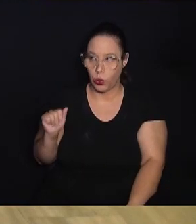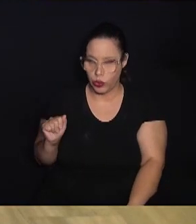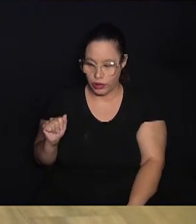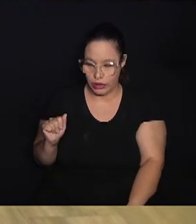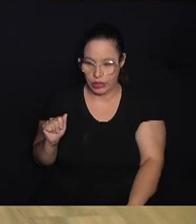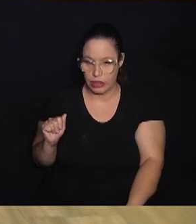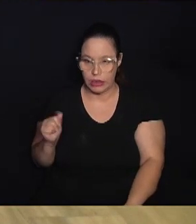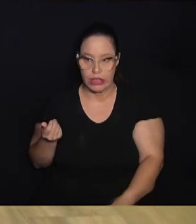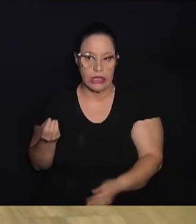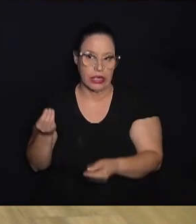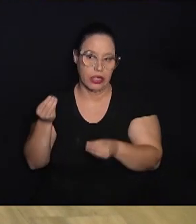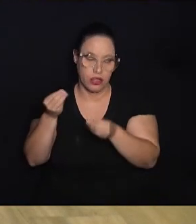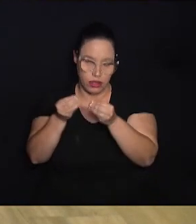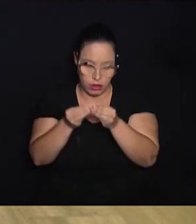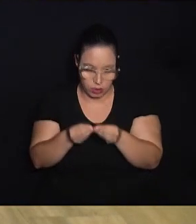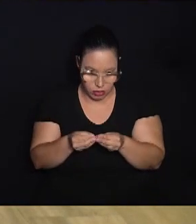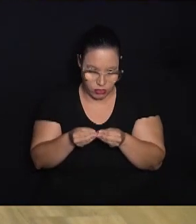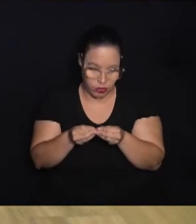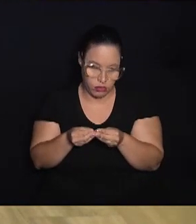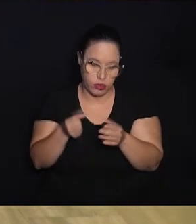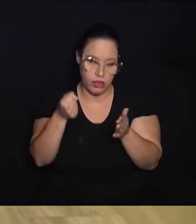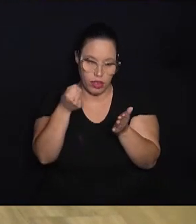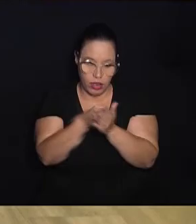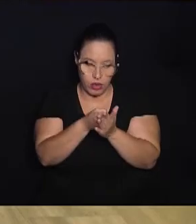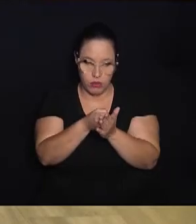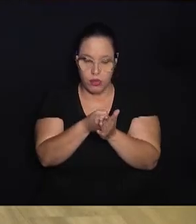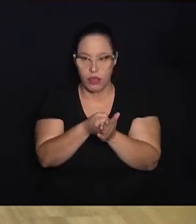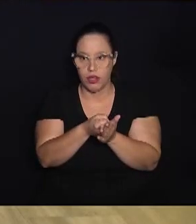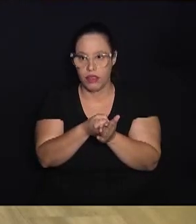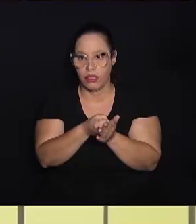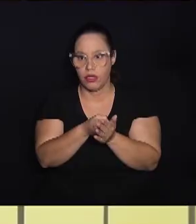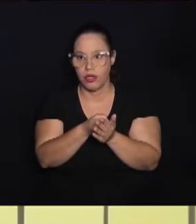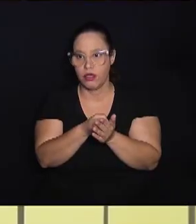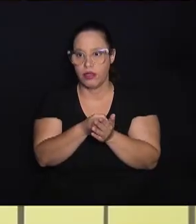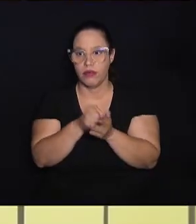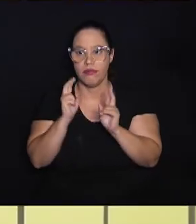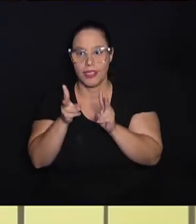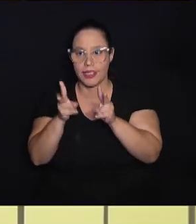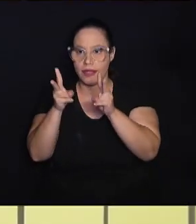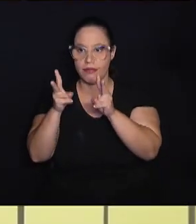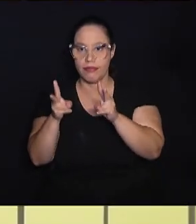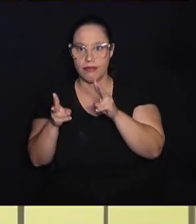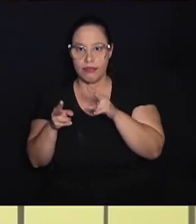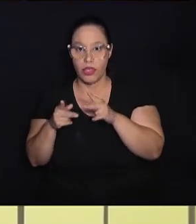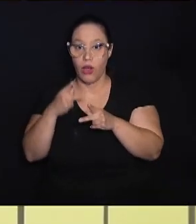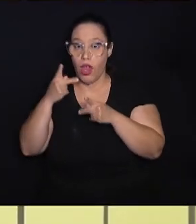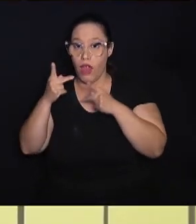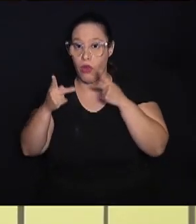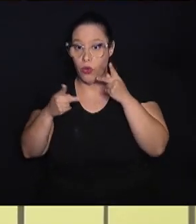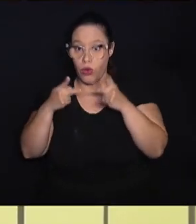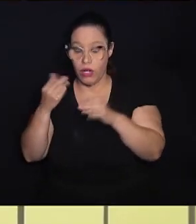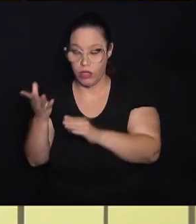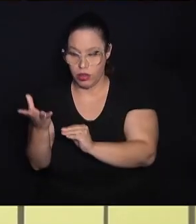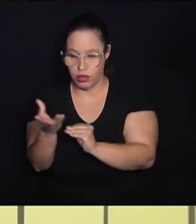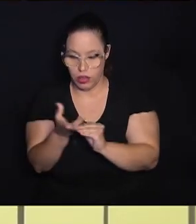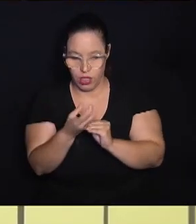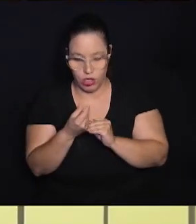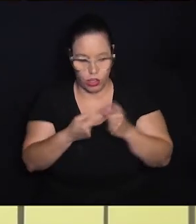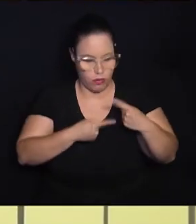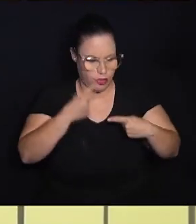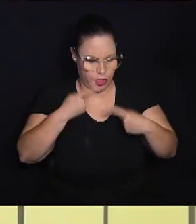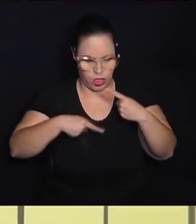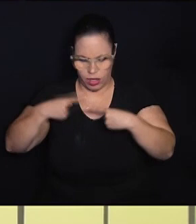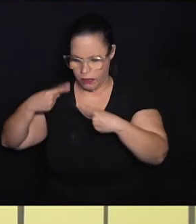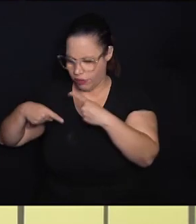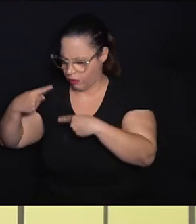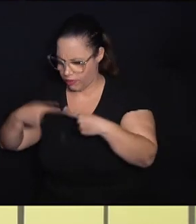isso de alguma maneira né Exatamente é eh como a gente falou agora a pouco né tudo trata-se a arte é uma disputa